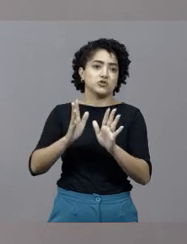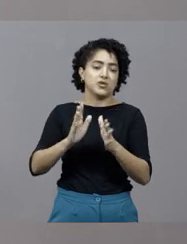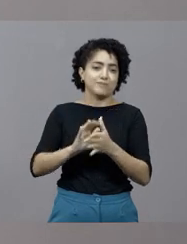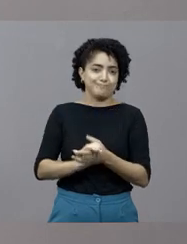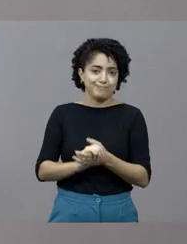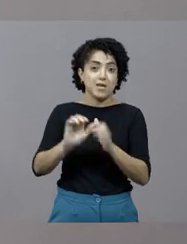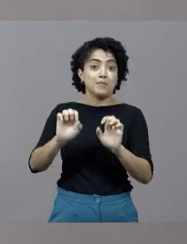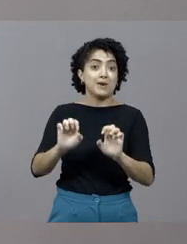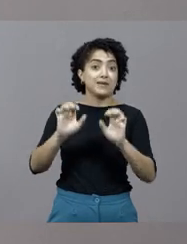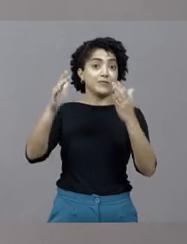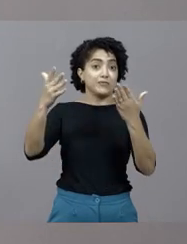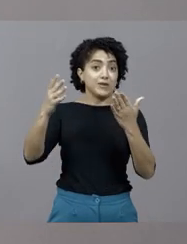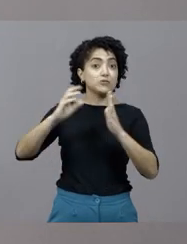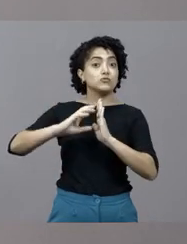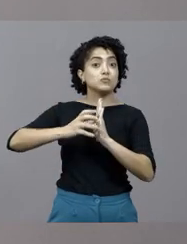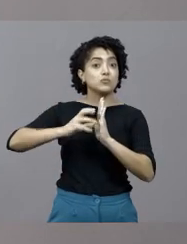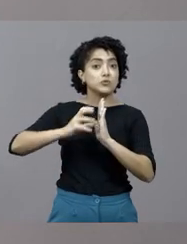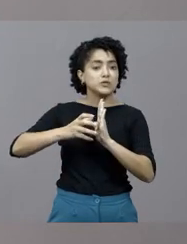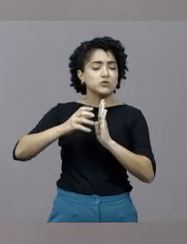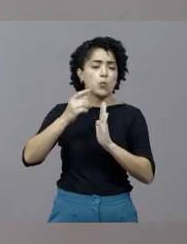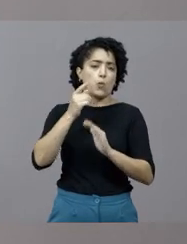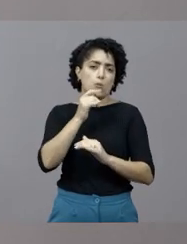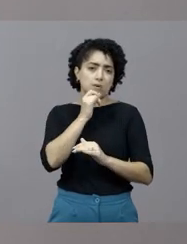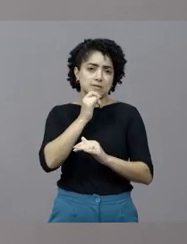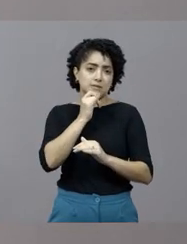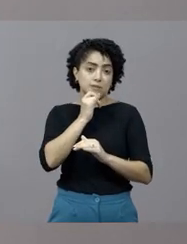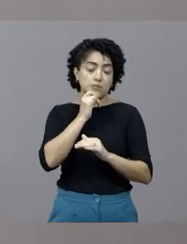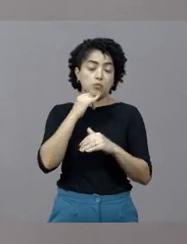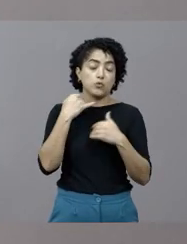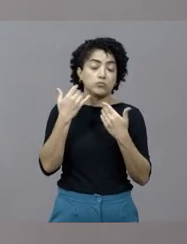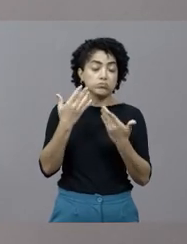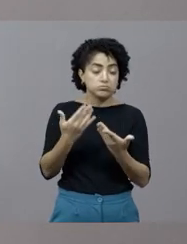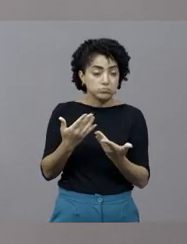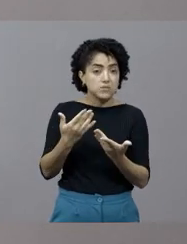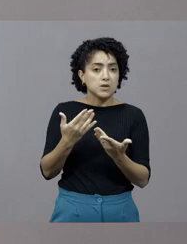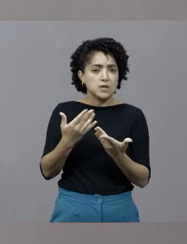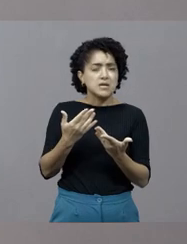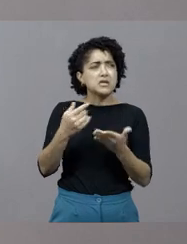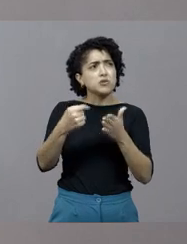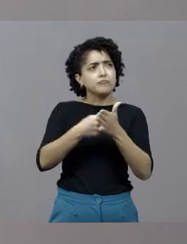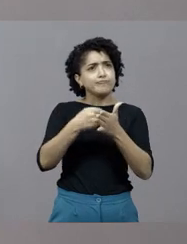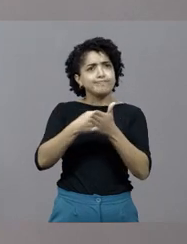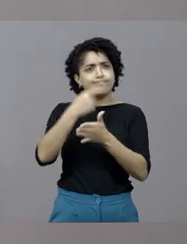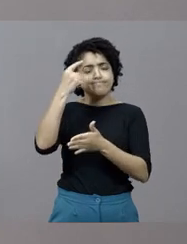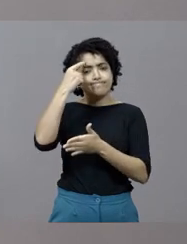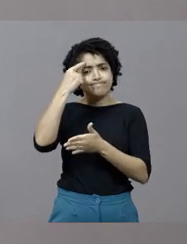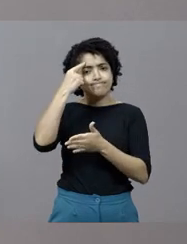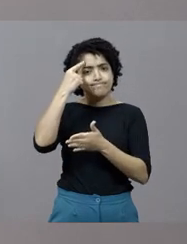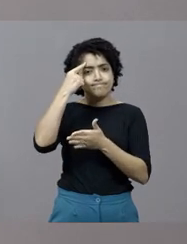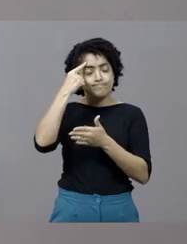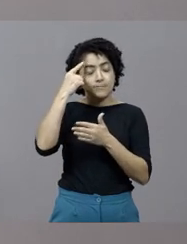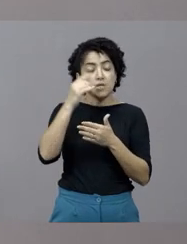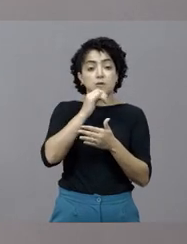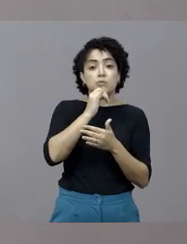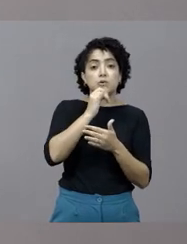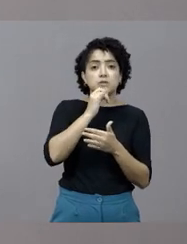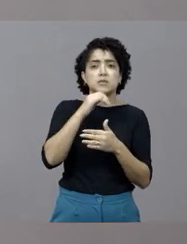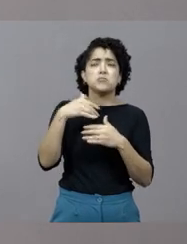eventos políticos. Eu vou dar alguns exemplos para os senhores e coisas que eu me questiono muito. Por exemplo, o que essa